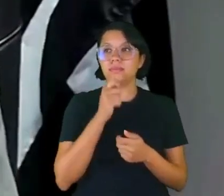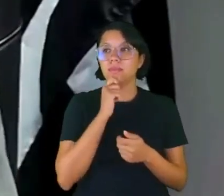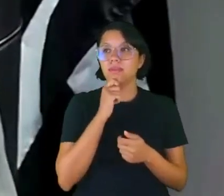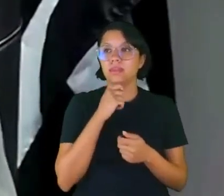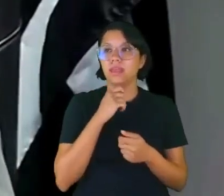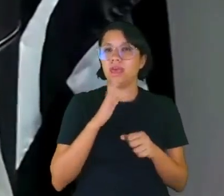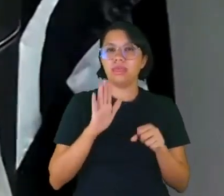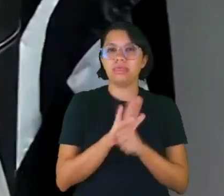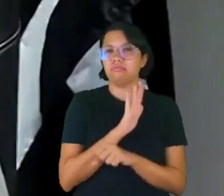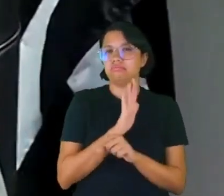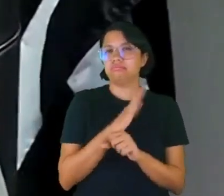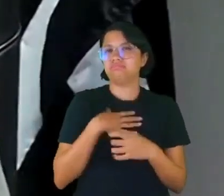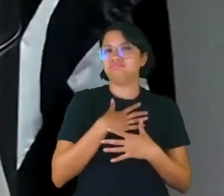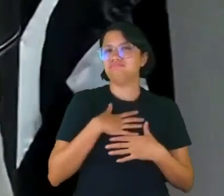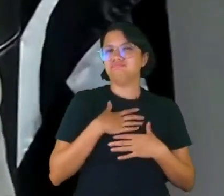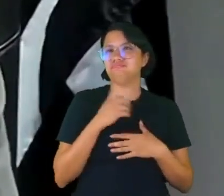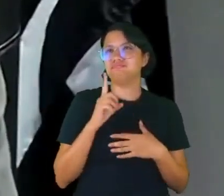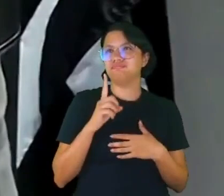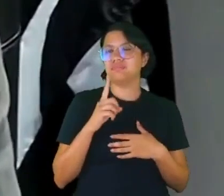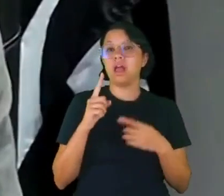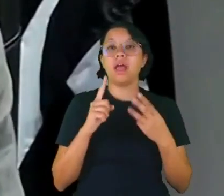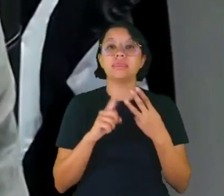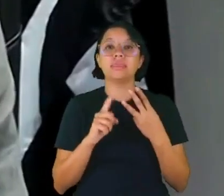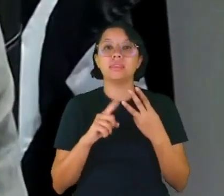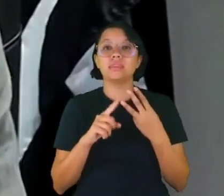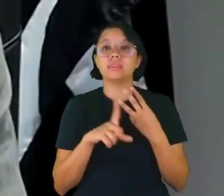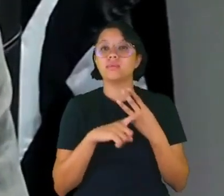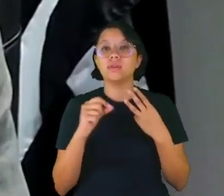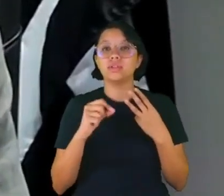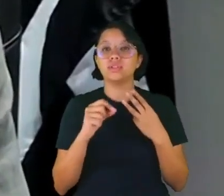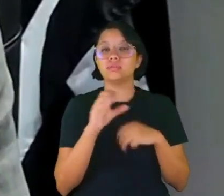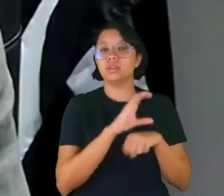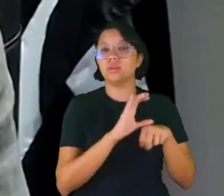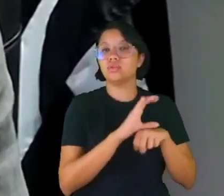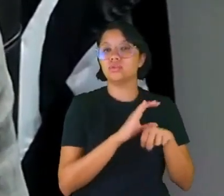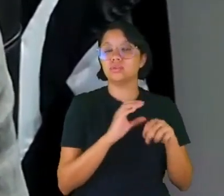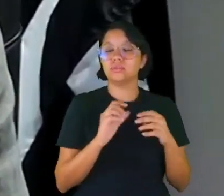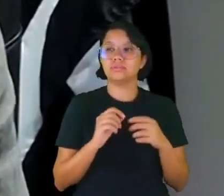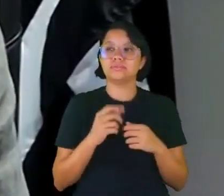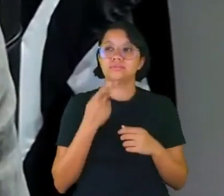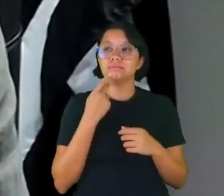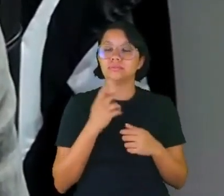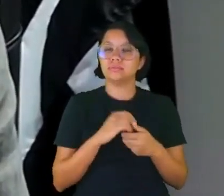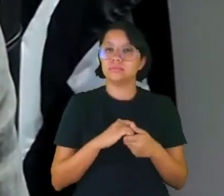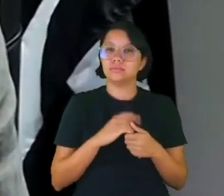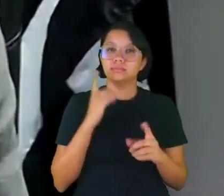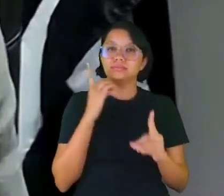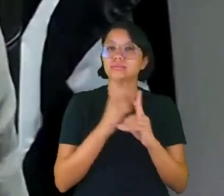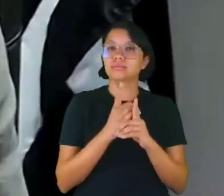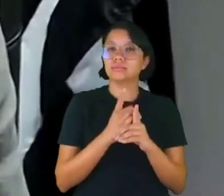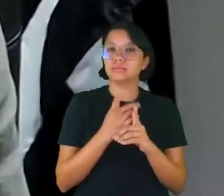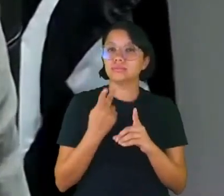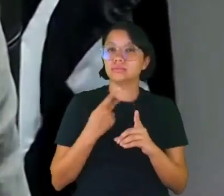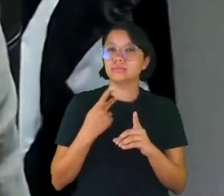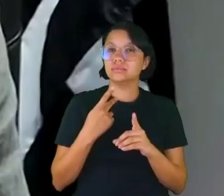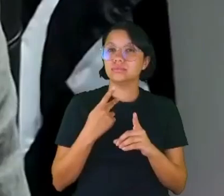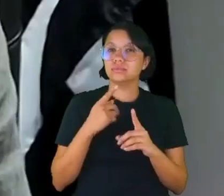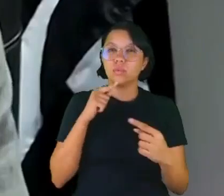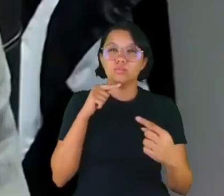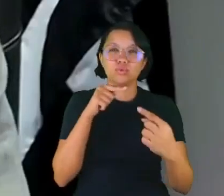estou satisfeito com isso, eu vou ao artigo 3º da Constituição, e lá no artigo 3º nós vamos encontrar que são os